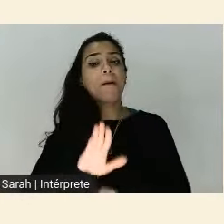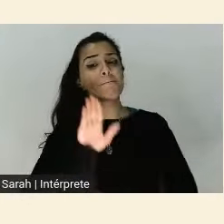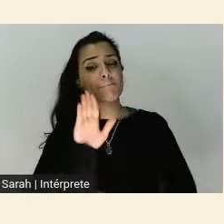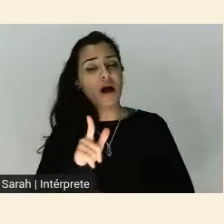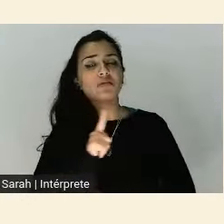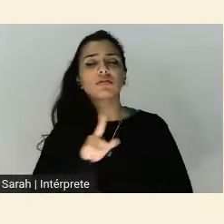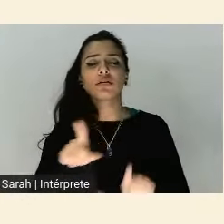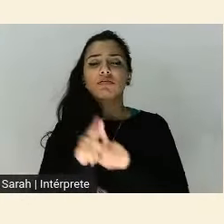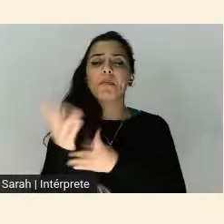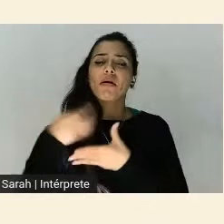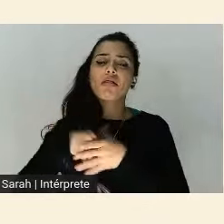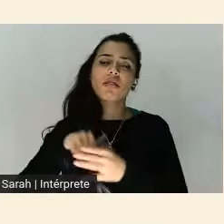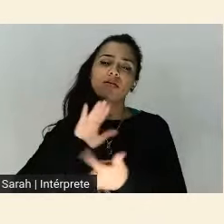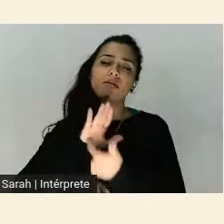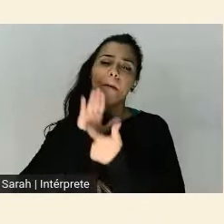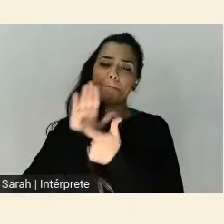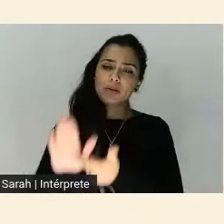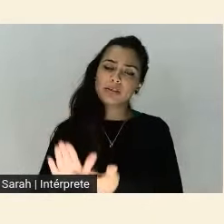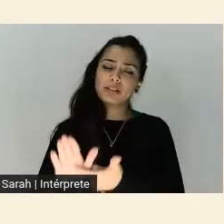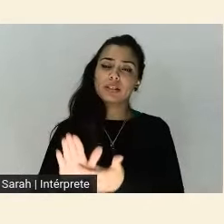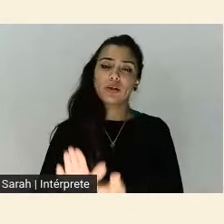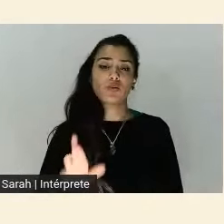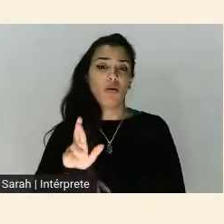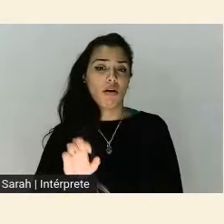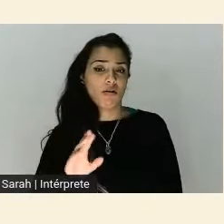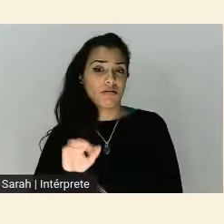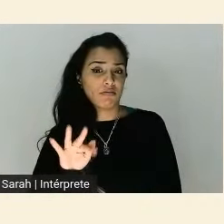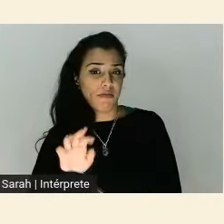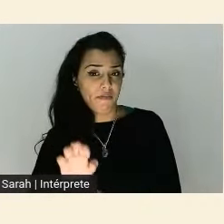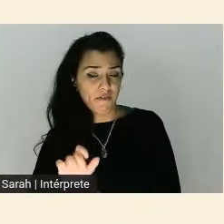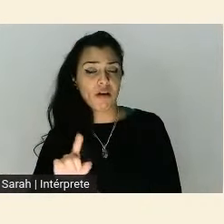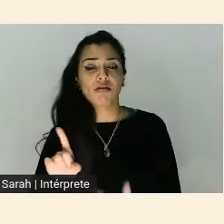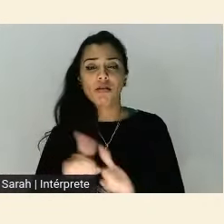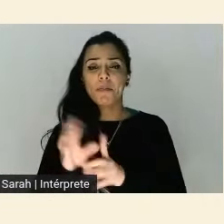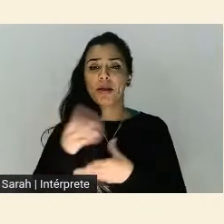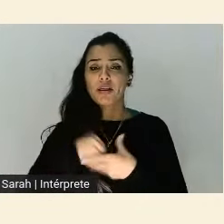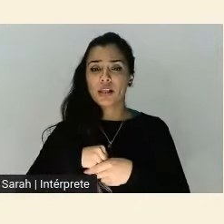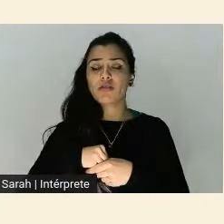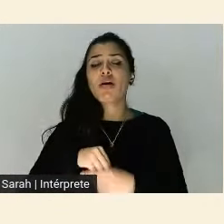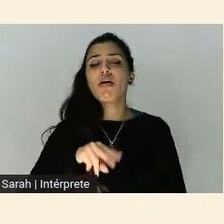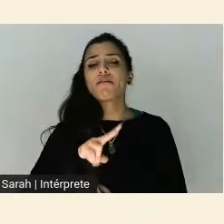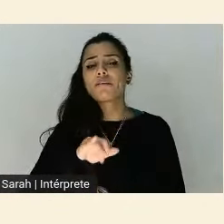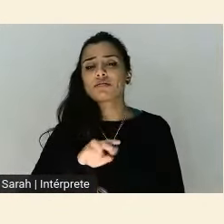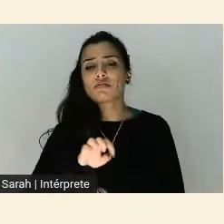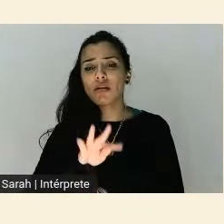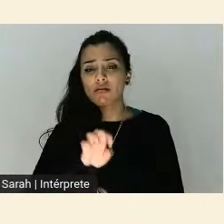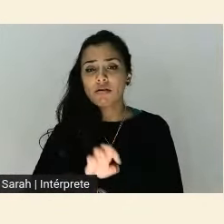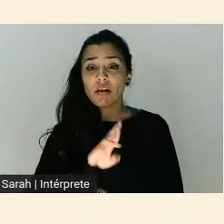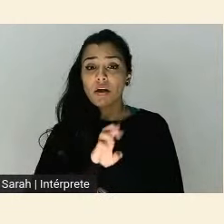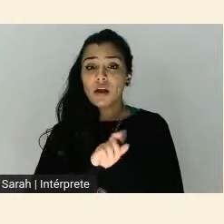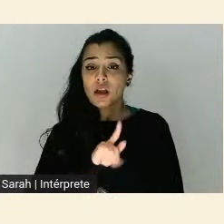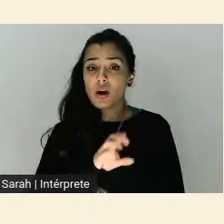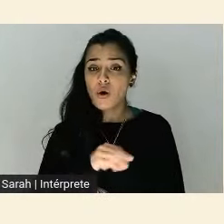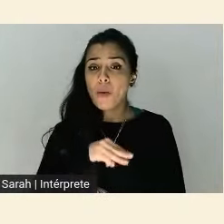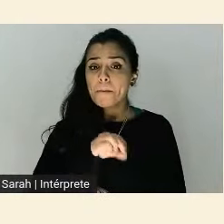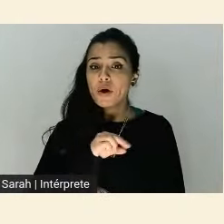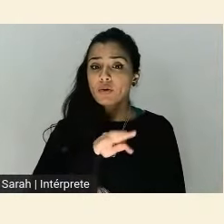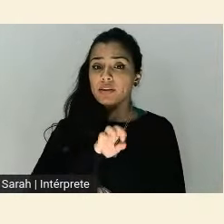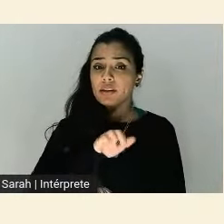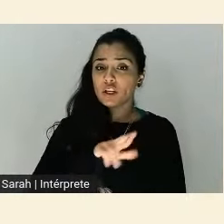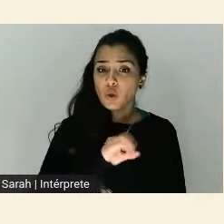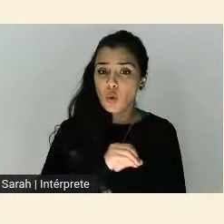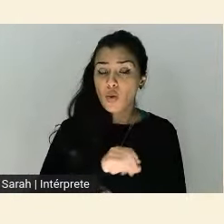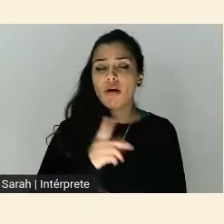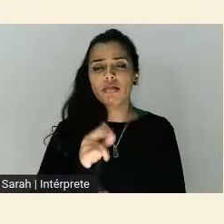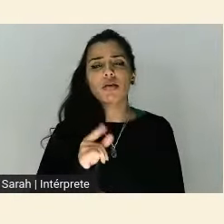parte da exposição, desde o Recife, as obras de Vicente do Rego Monteiro. Não é? Quer dizer, essas obras seguem